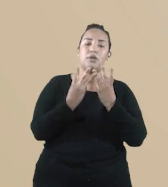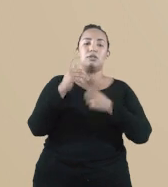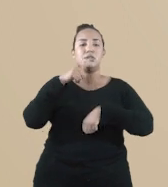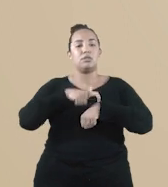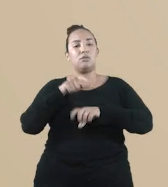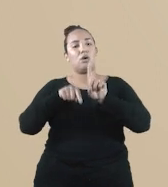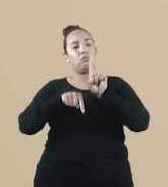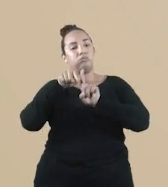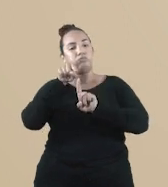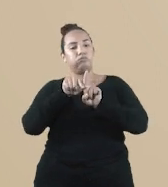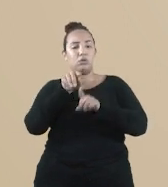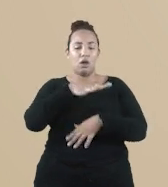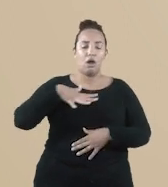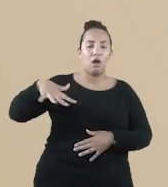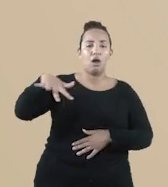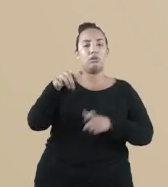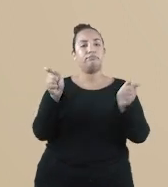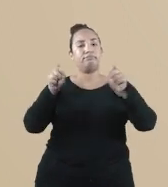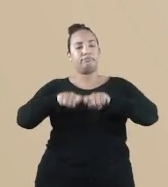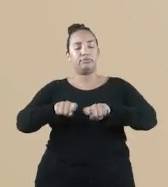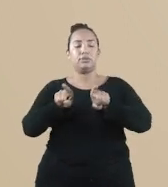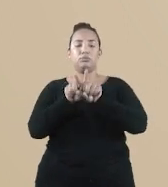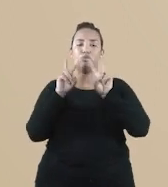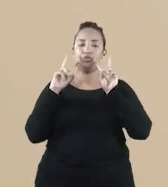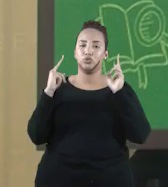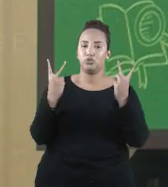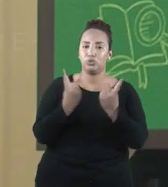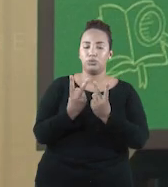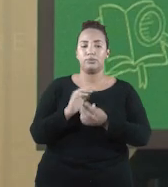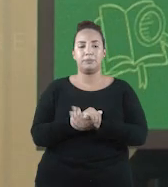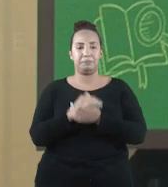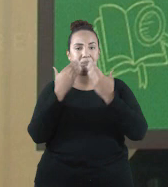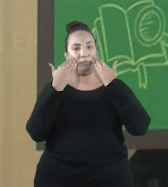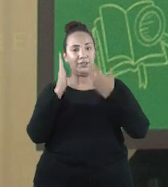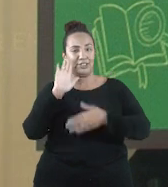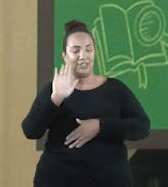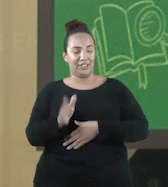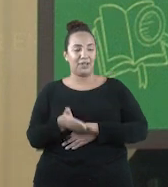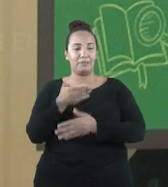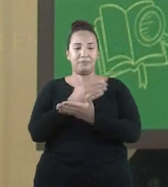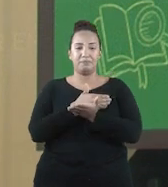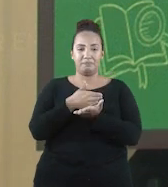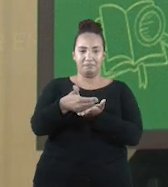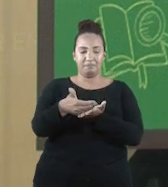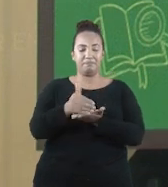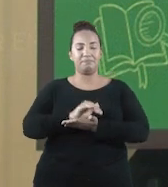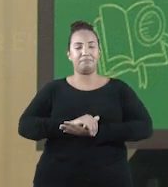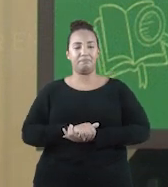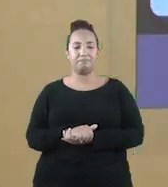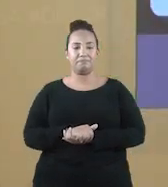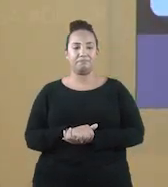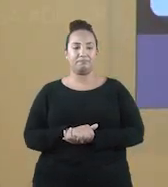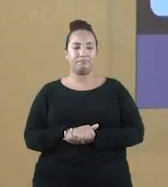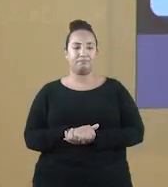tempo, temperatura, área, capacidade e volume. Apresentações feitas. Agora sim, turma, vamos